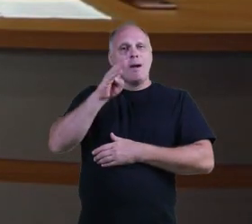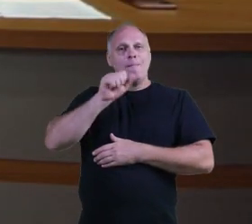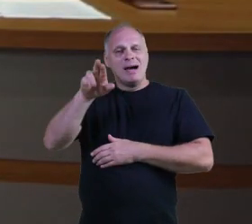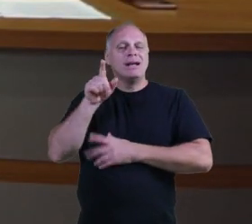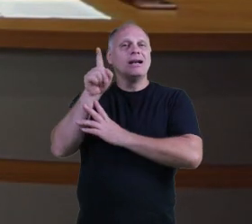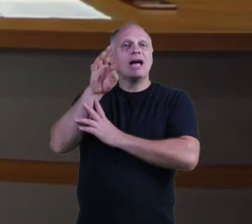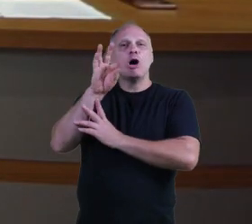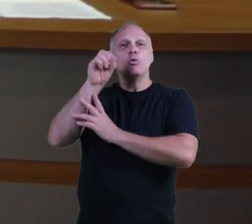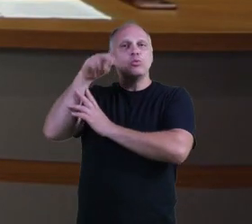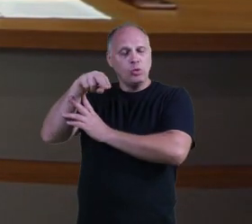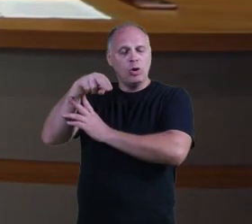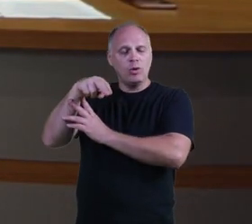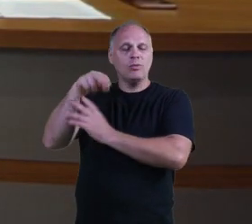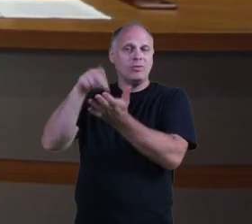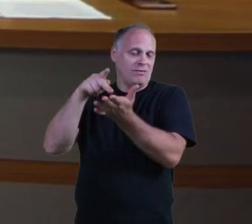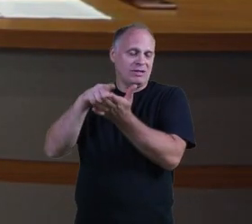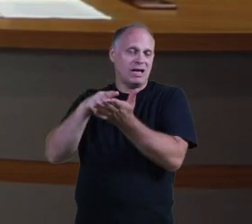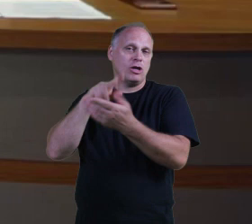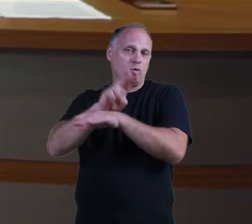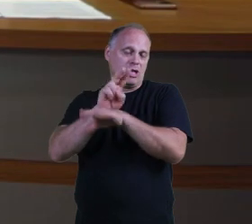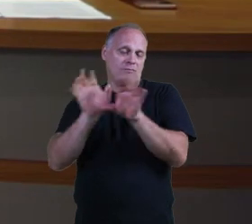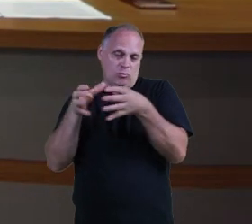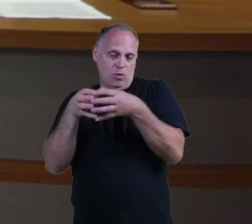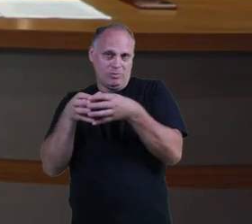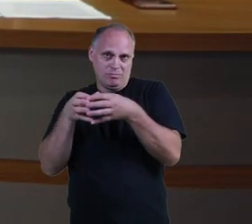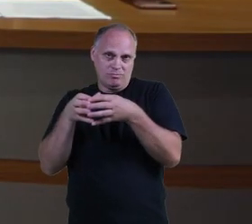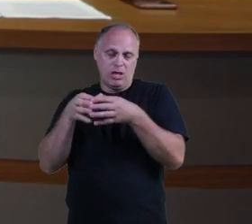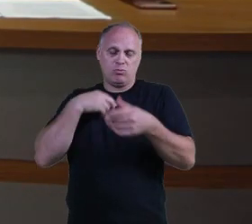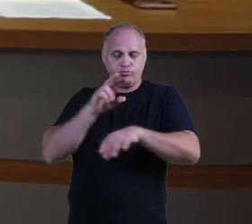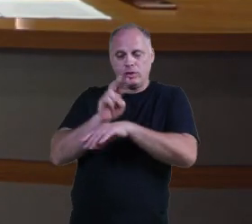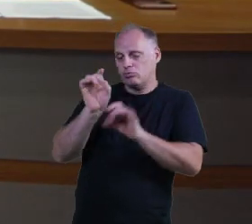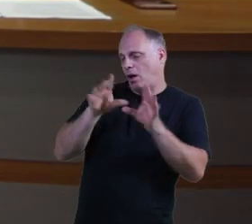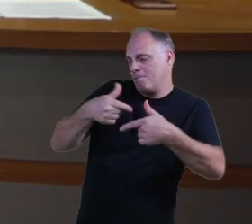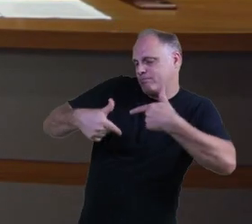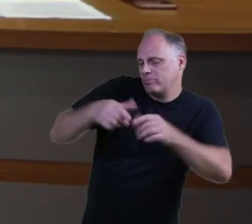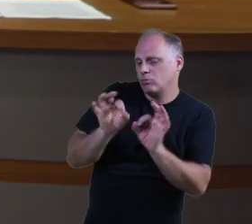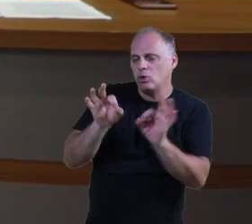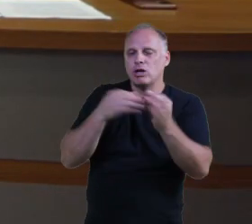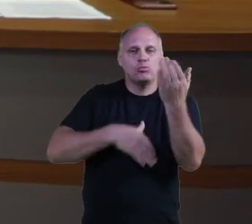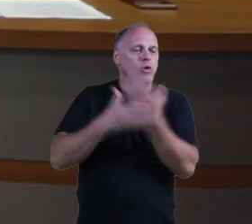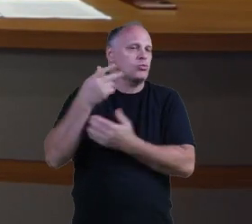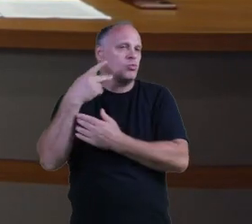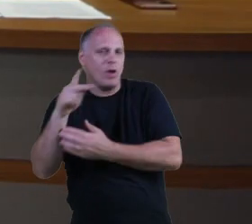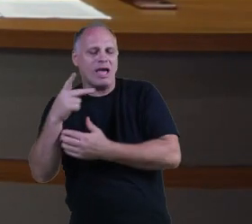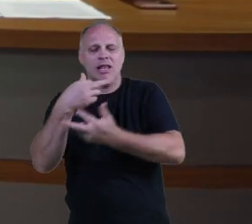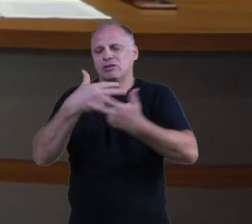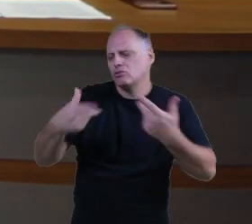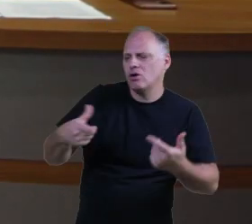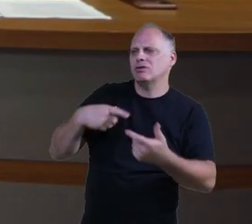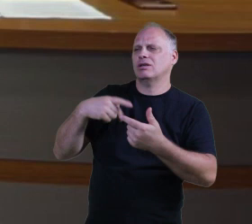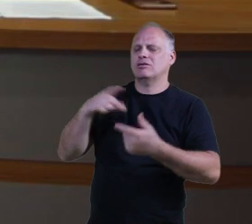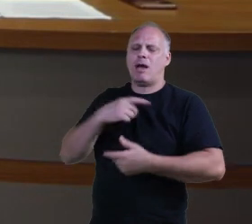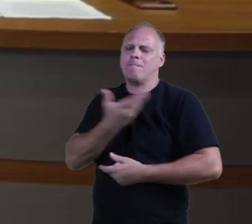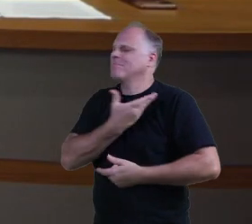do hospital, né? Isso que é importante. Hoje ele está no centro. Sim. Né? Como é que foi essa trajetória de ter ido até lá, né? Iniciado, enfim,